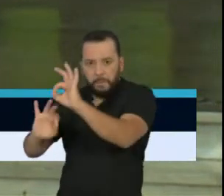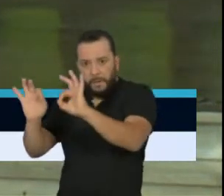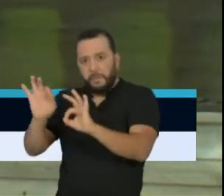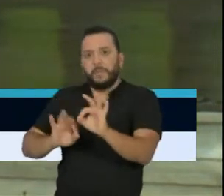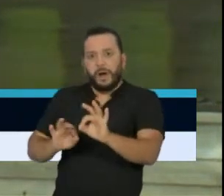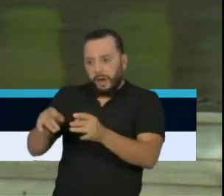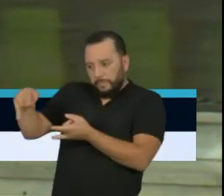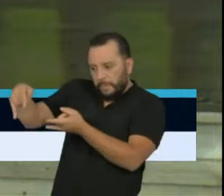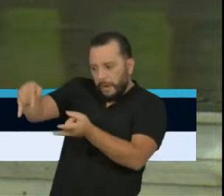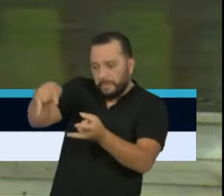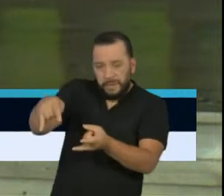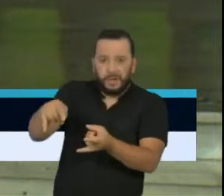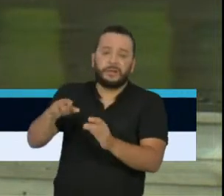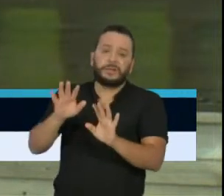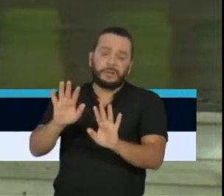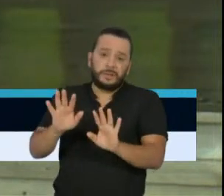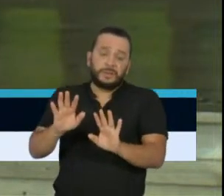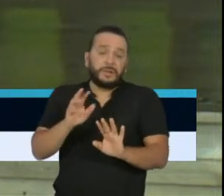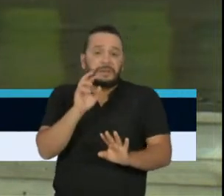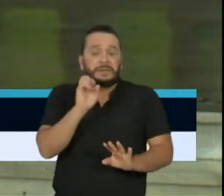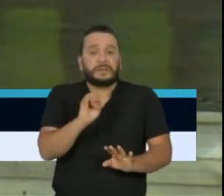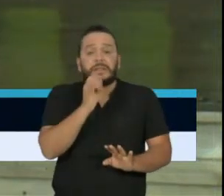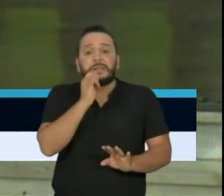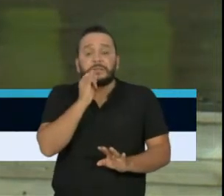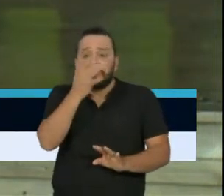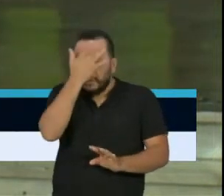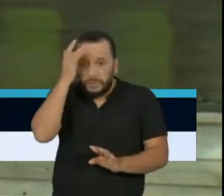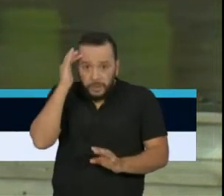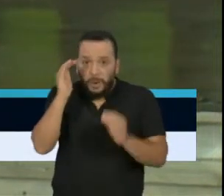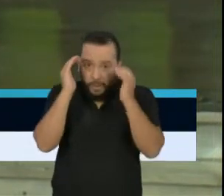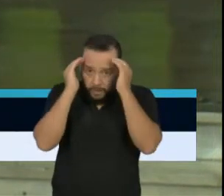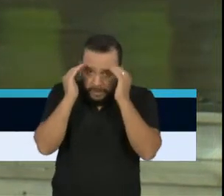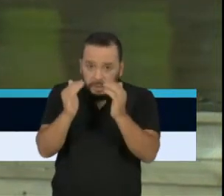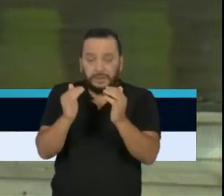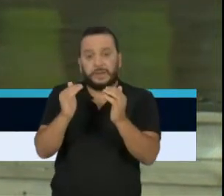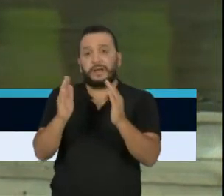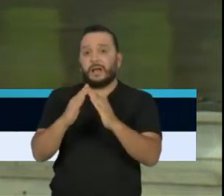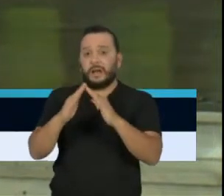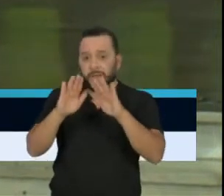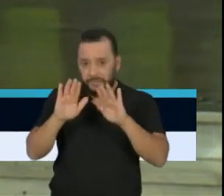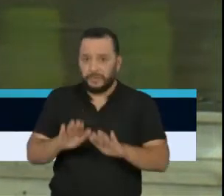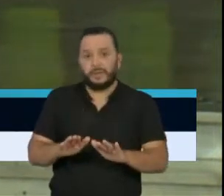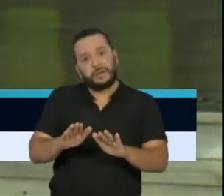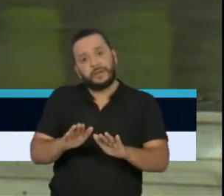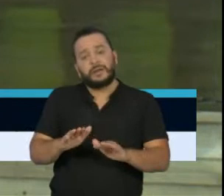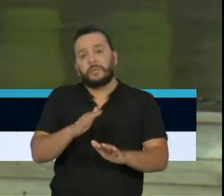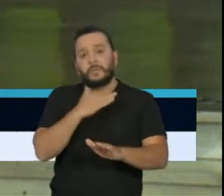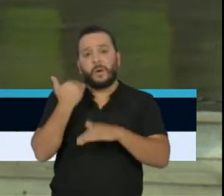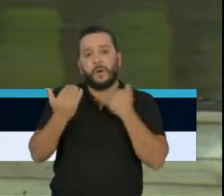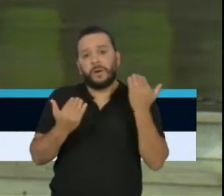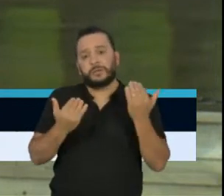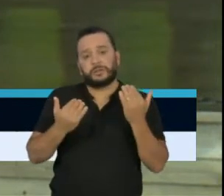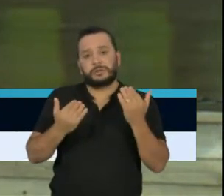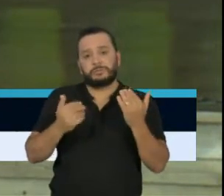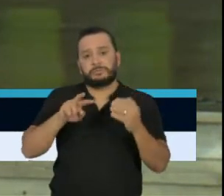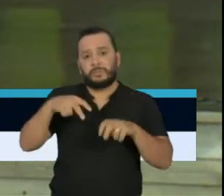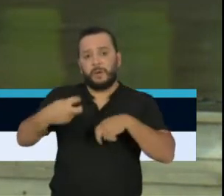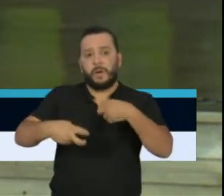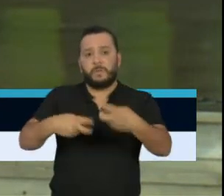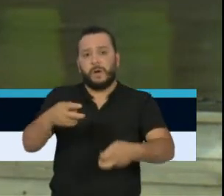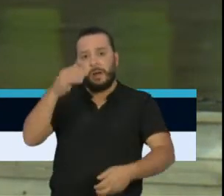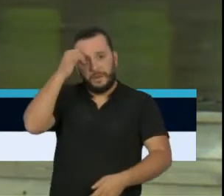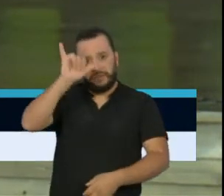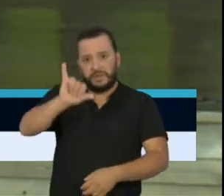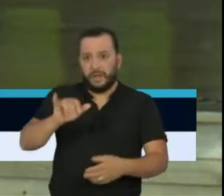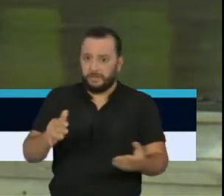à questão da quarentena e colaborando com o poder público, ficando dentro de casa. Nós temos um cenário hoje,